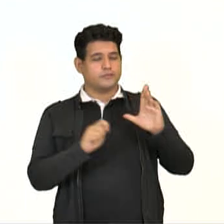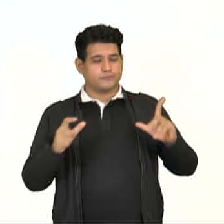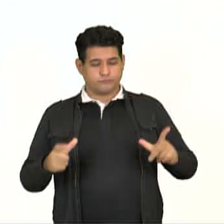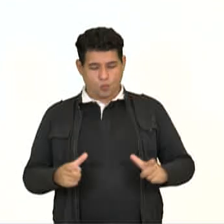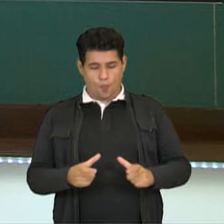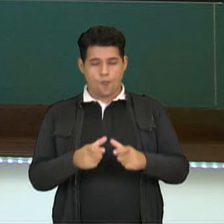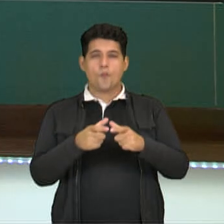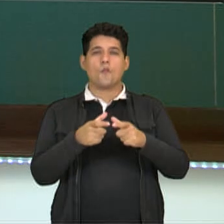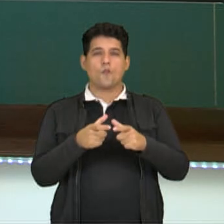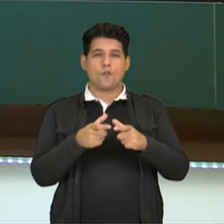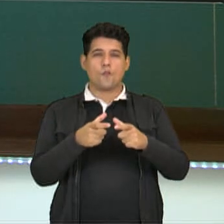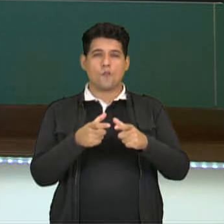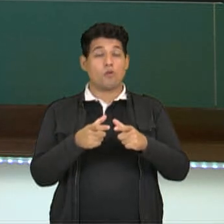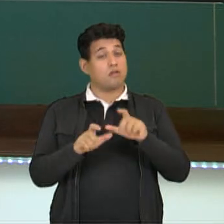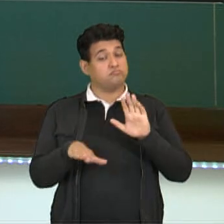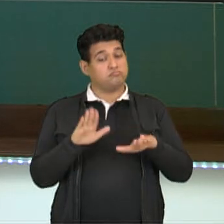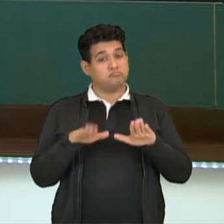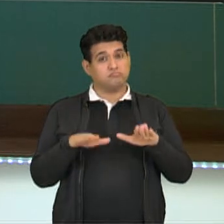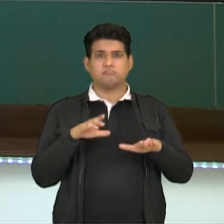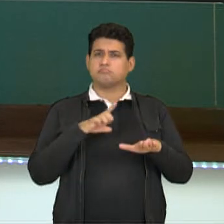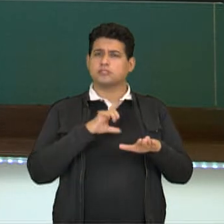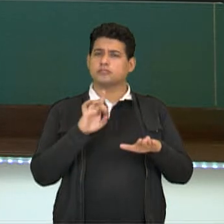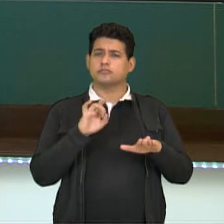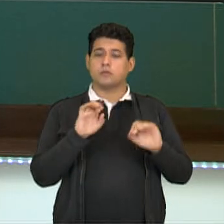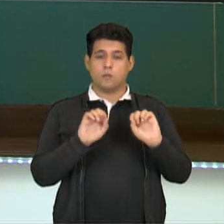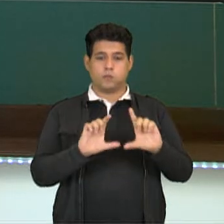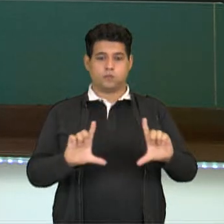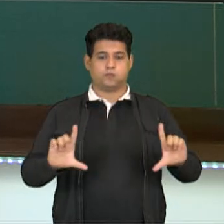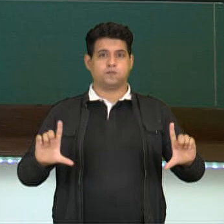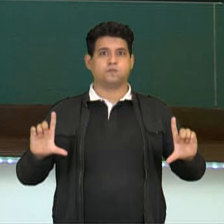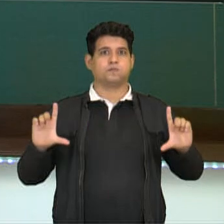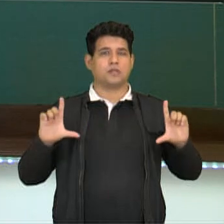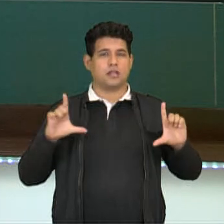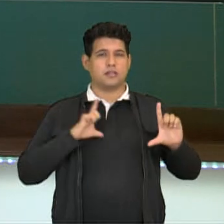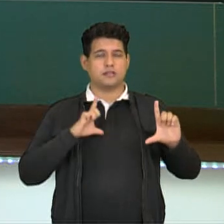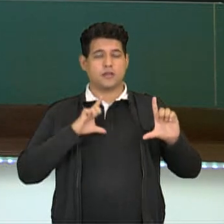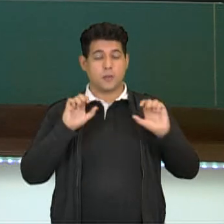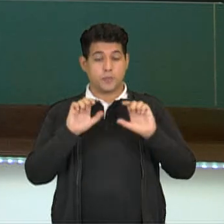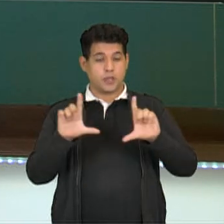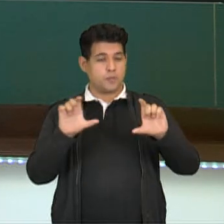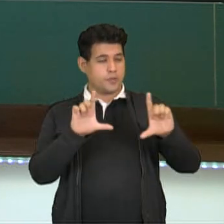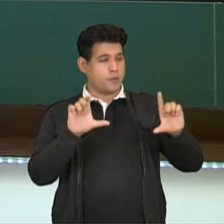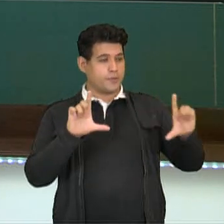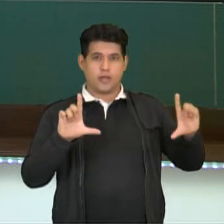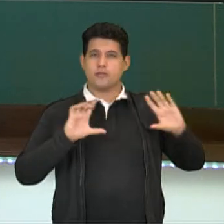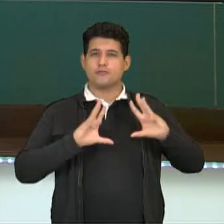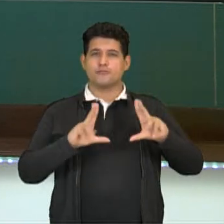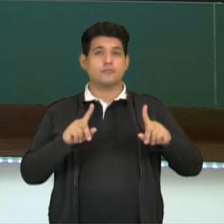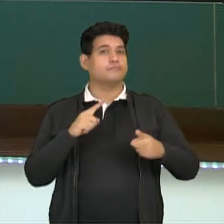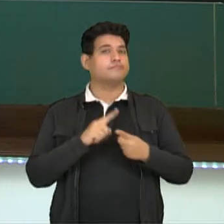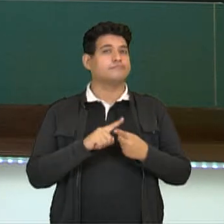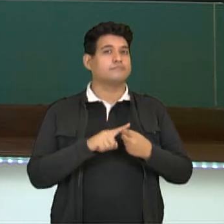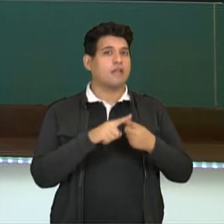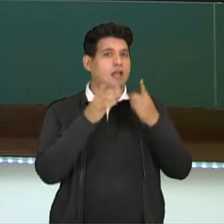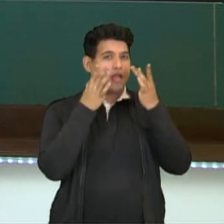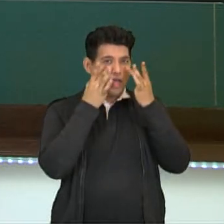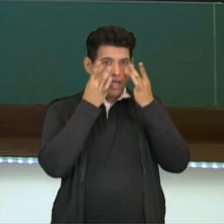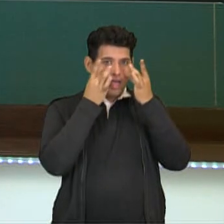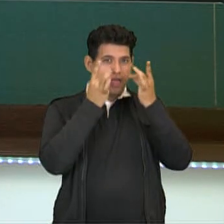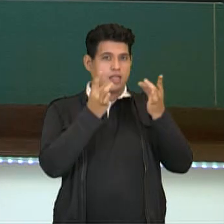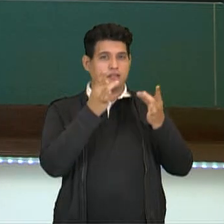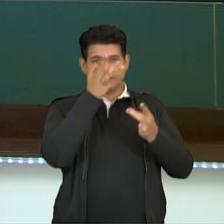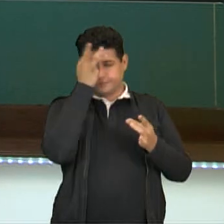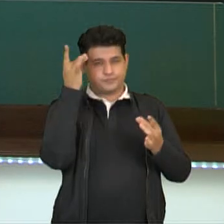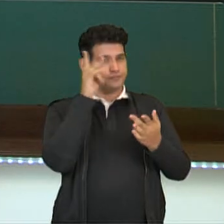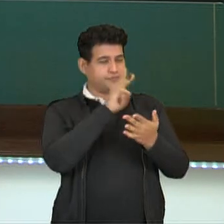curtinho às vezes ele só tem o slogan, tem imagens ali também, tudo isso para chamar a atenção do